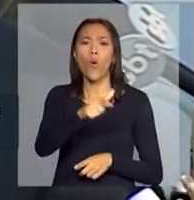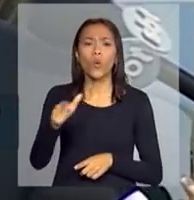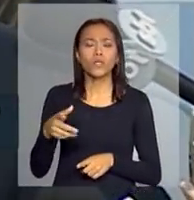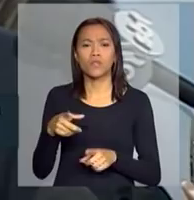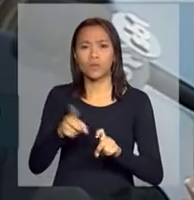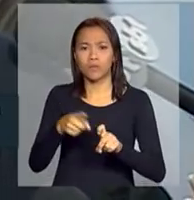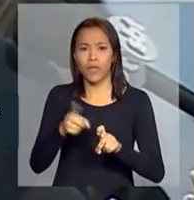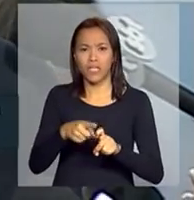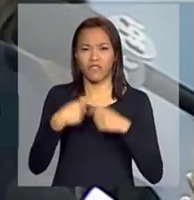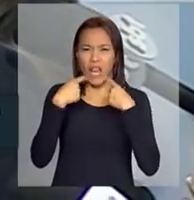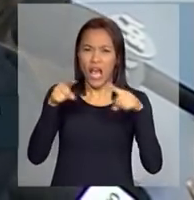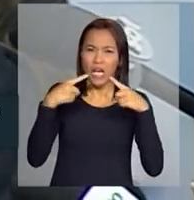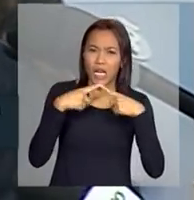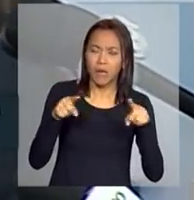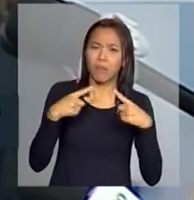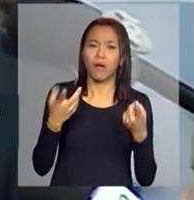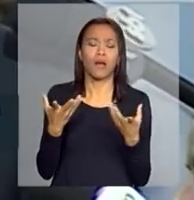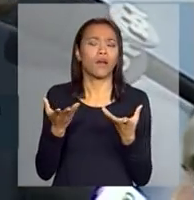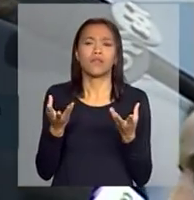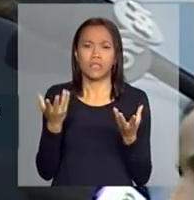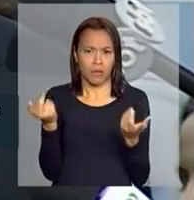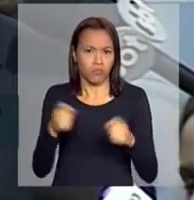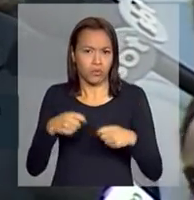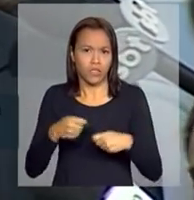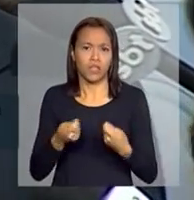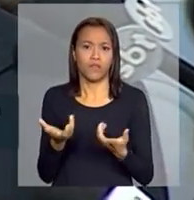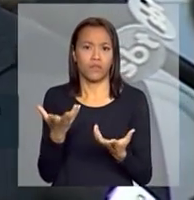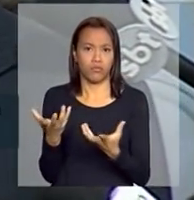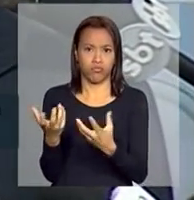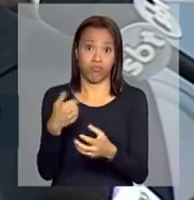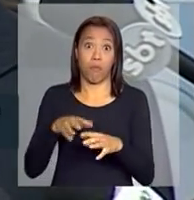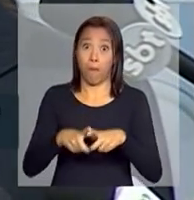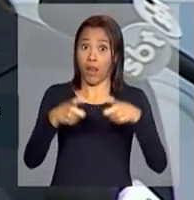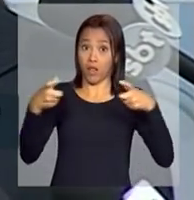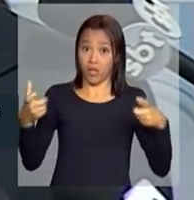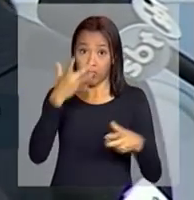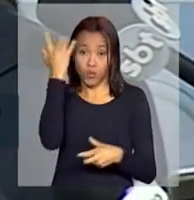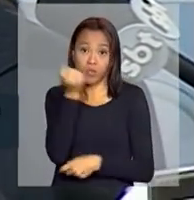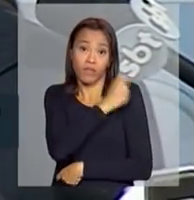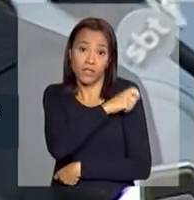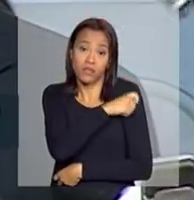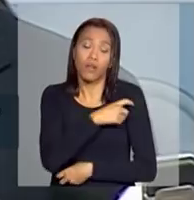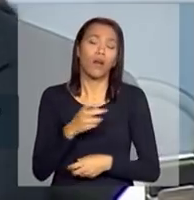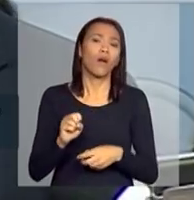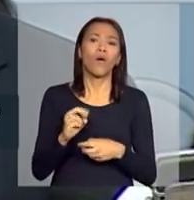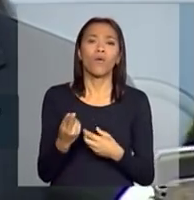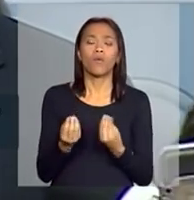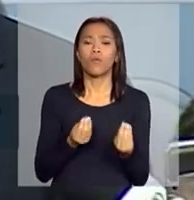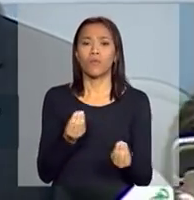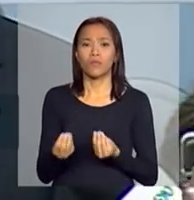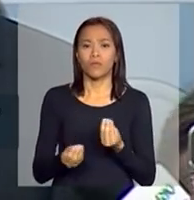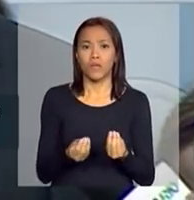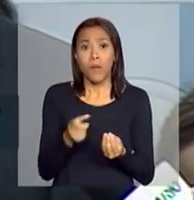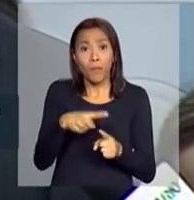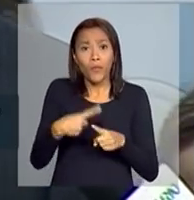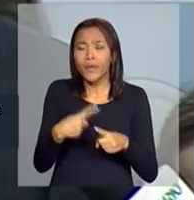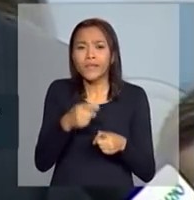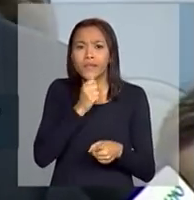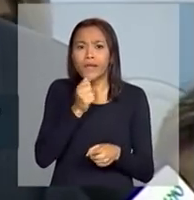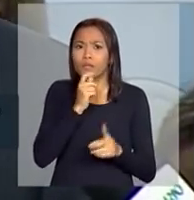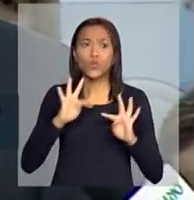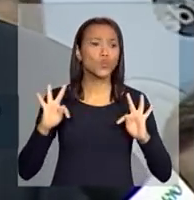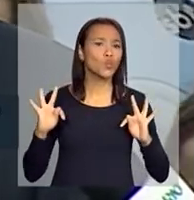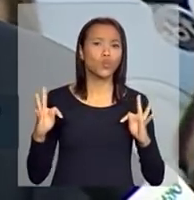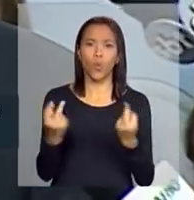chegaram a reivindicar o acesso universal à vacina ou a ampliação ao número máximo de grupos a serem vacinados. Por que não se vacina